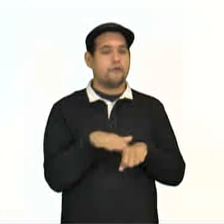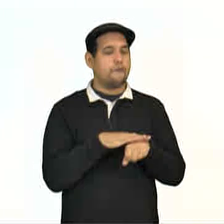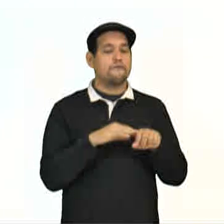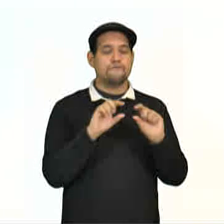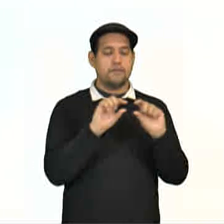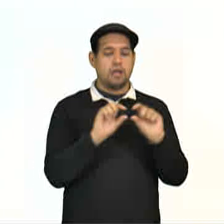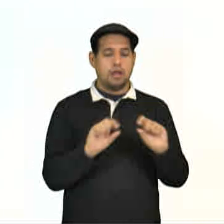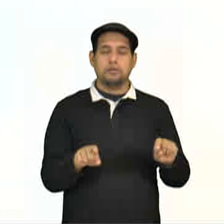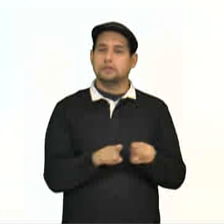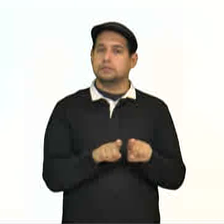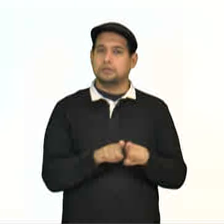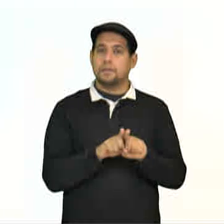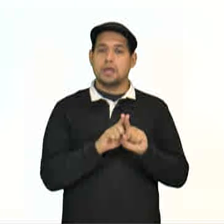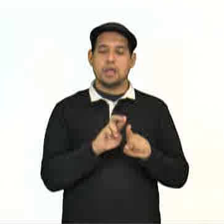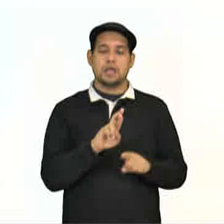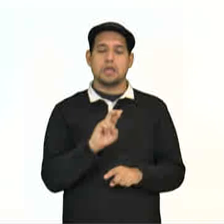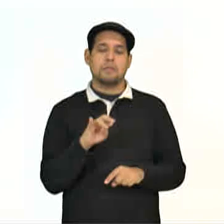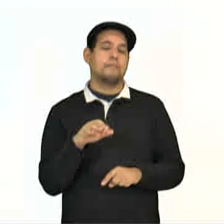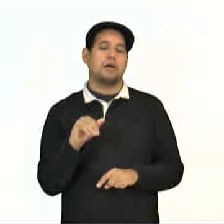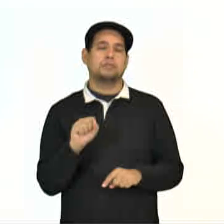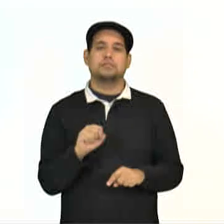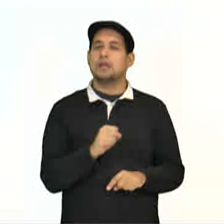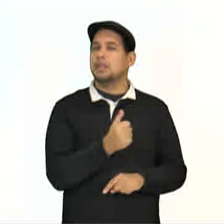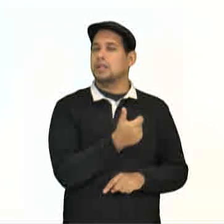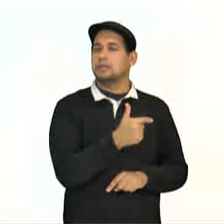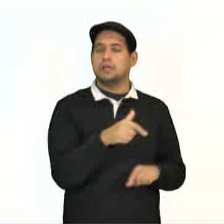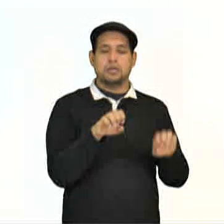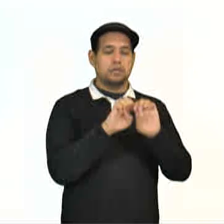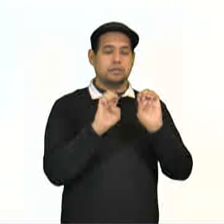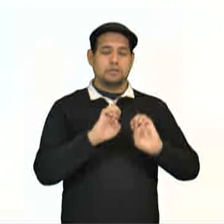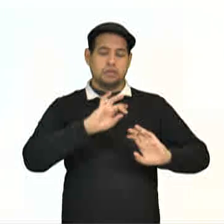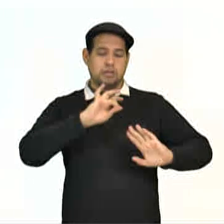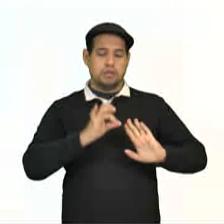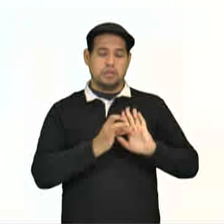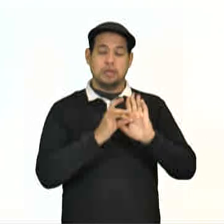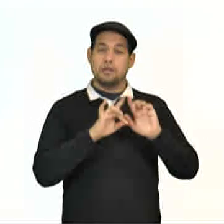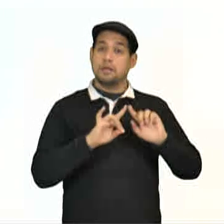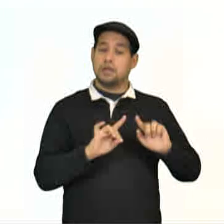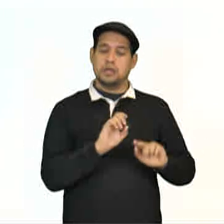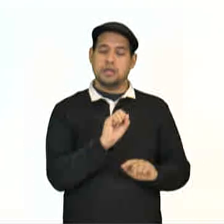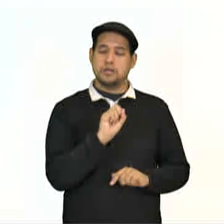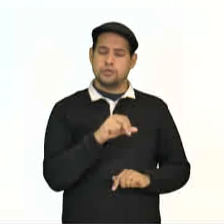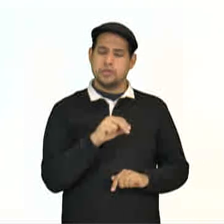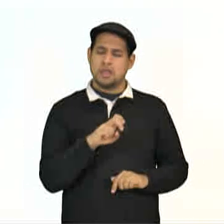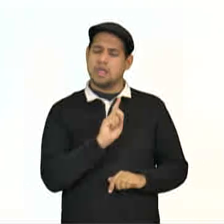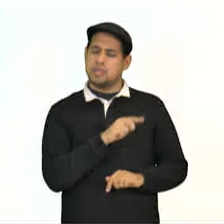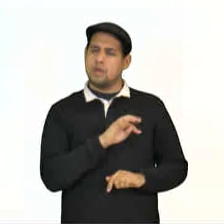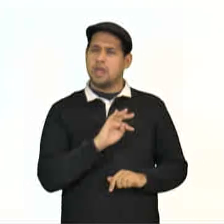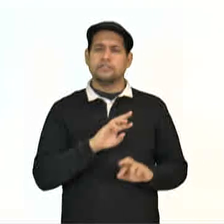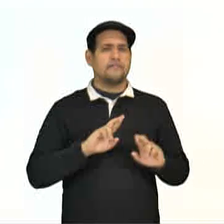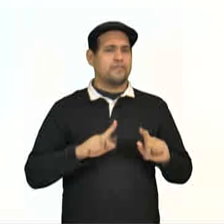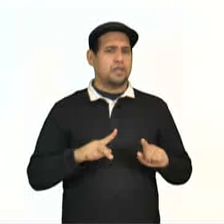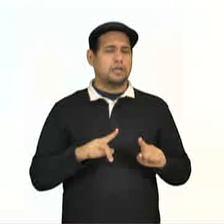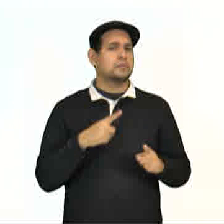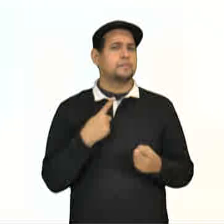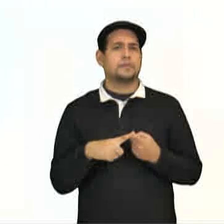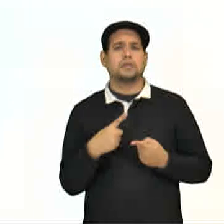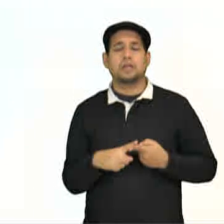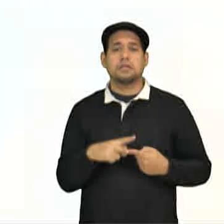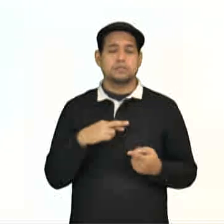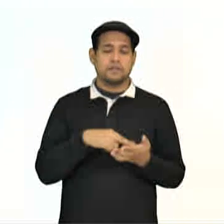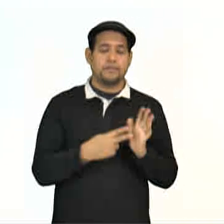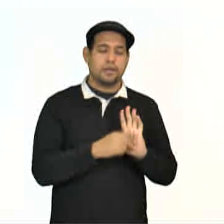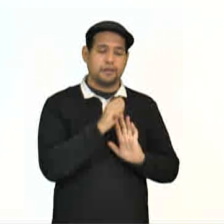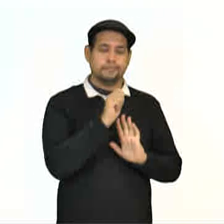conversos, rimas e o refrão e não apresenta uma estrutura fixa. Então o soneto ele é diferente sim, porque ele é ali um